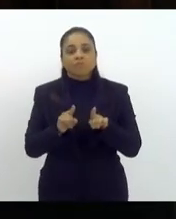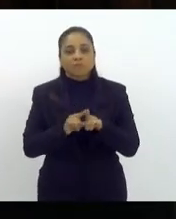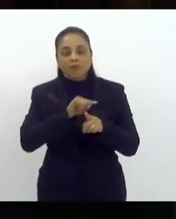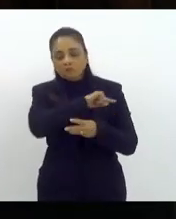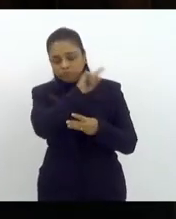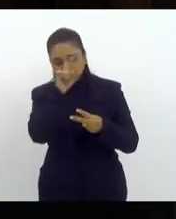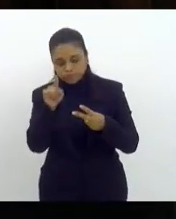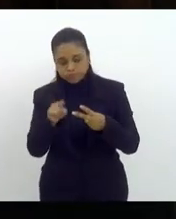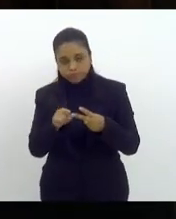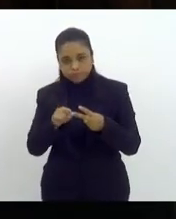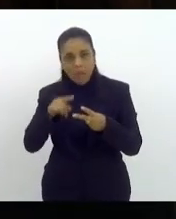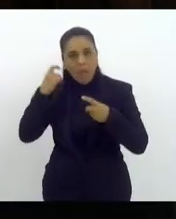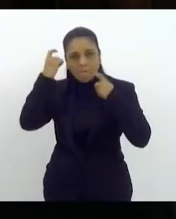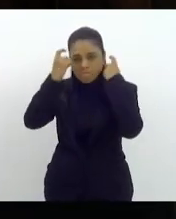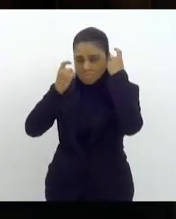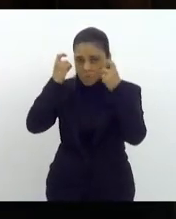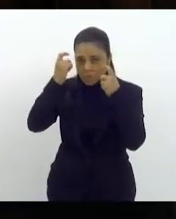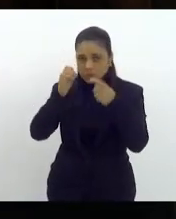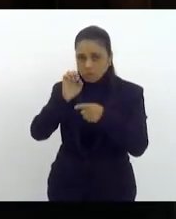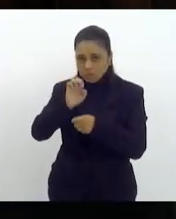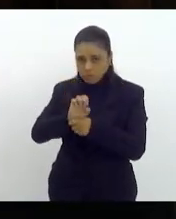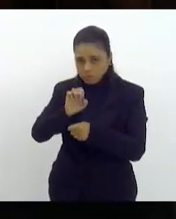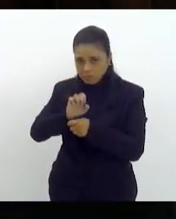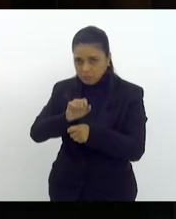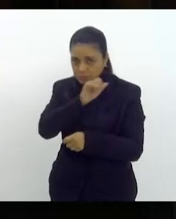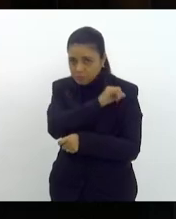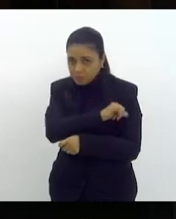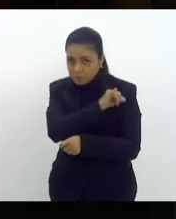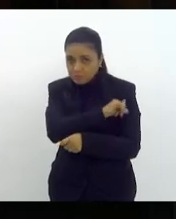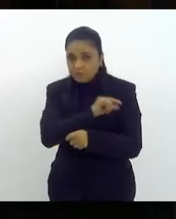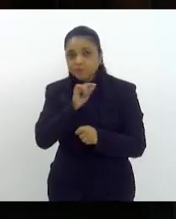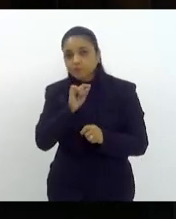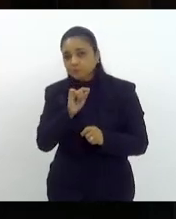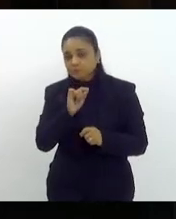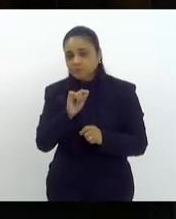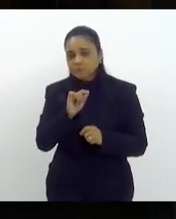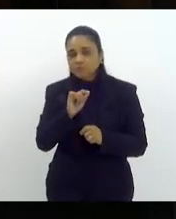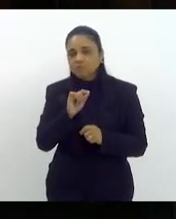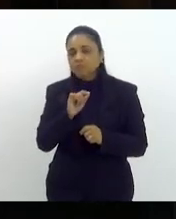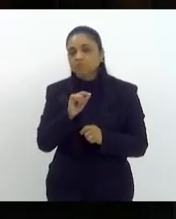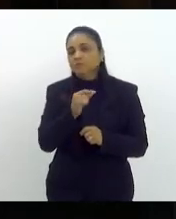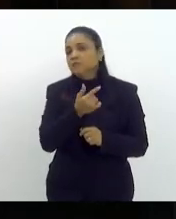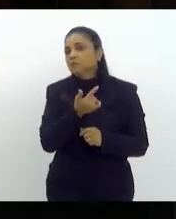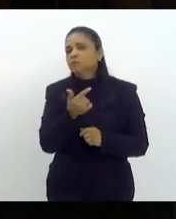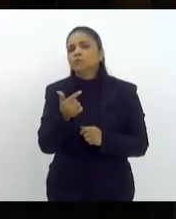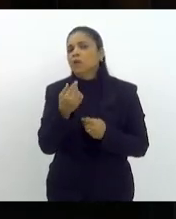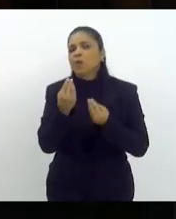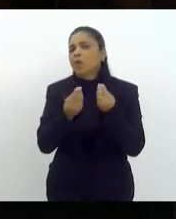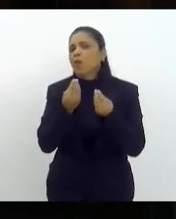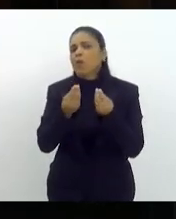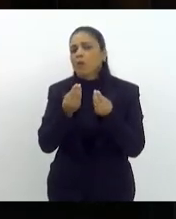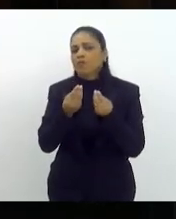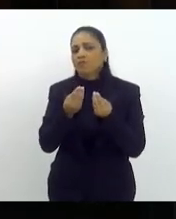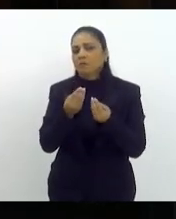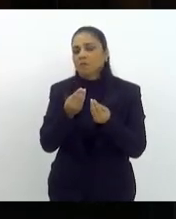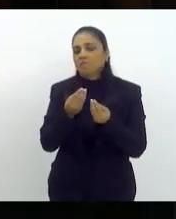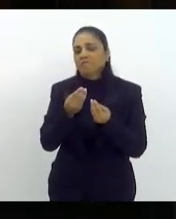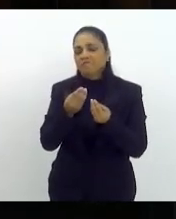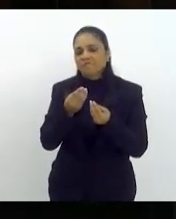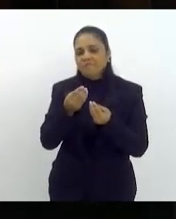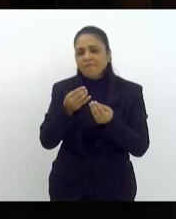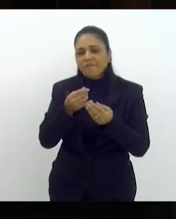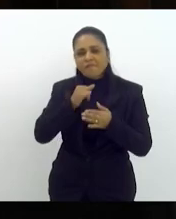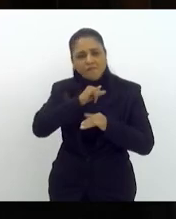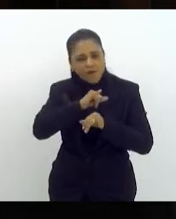a nossa preocupação com relação ao estado do Rio de Janeiro mas a gente não tem como falar do Estado do Rio de Janeiro Lembrando